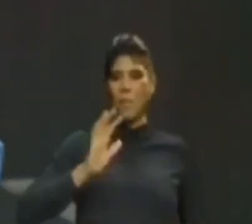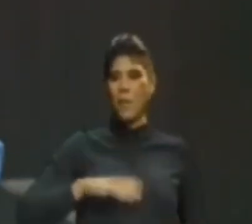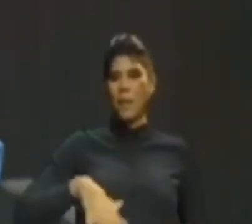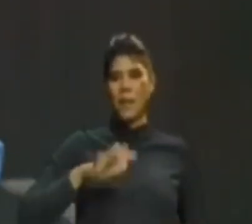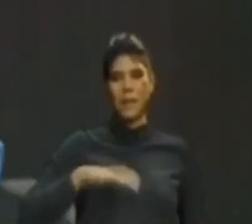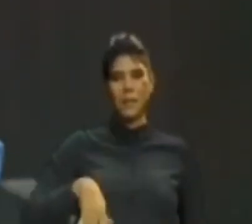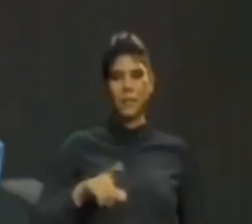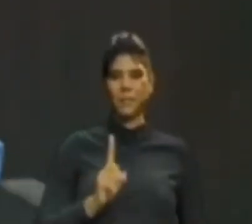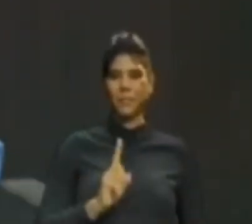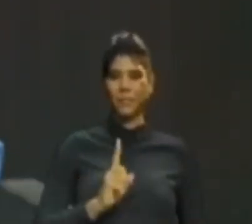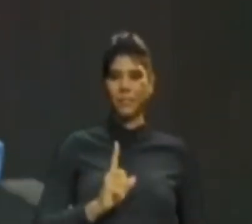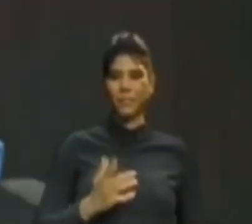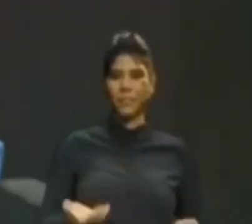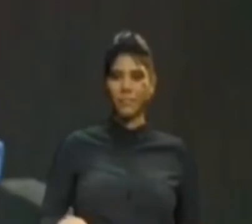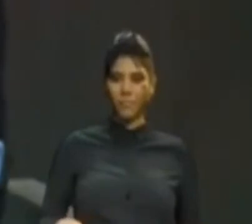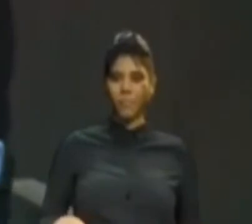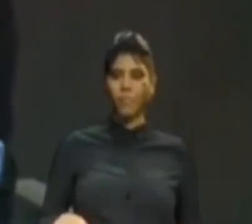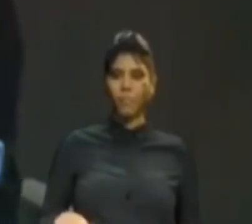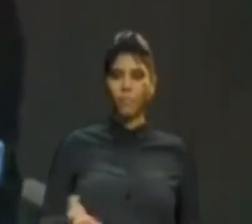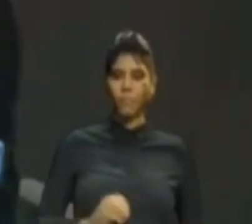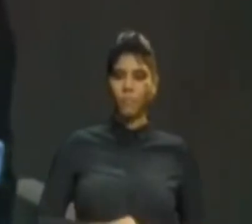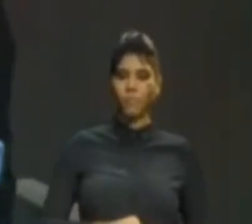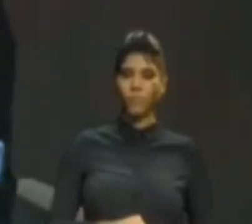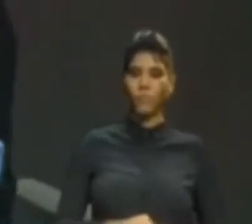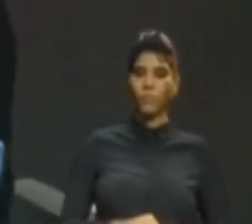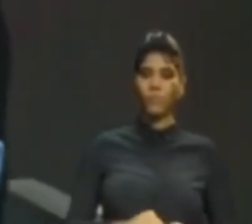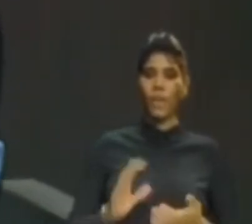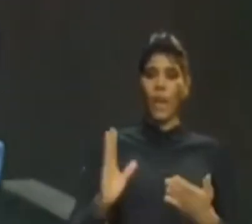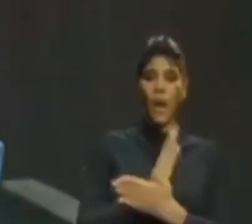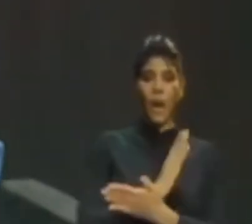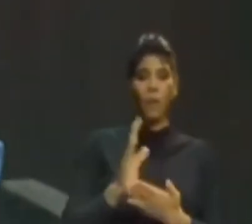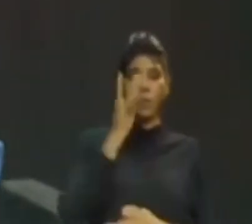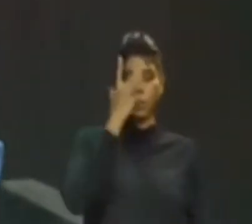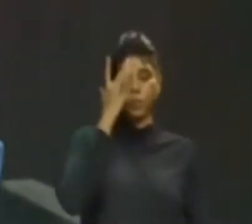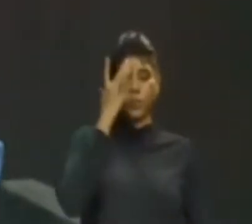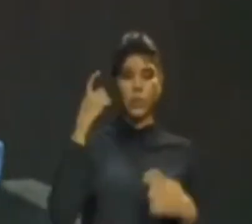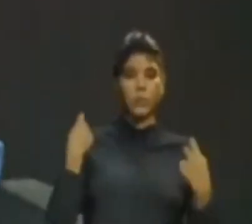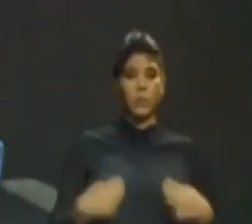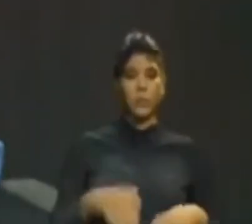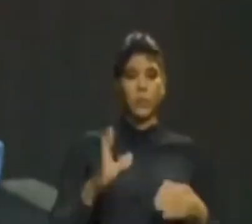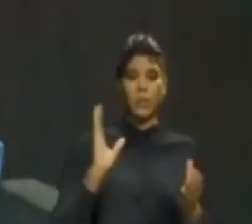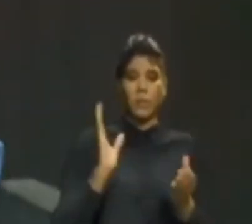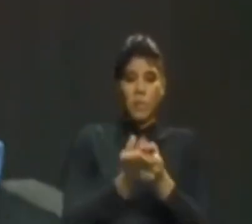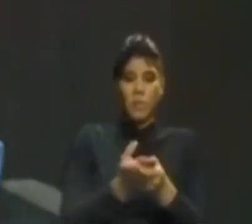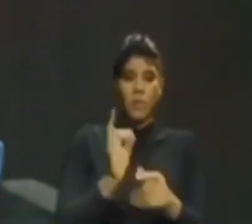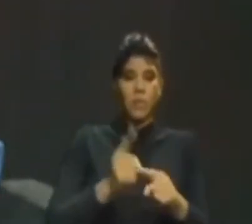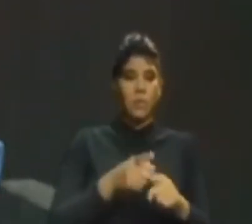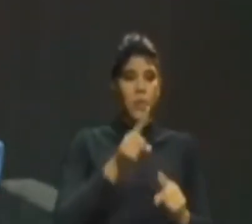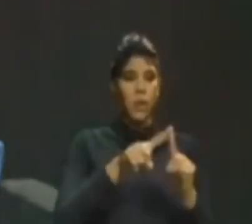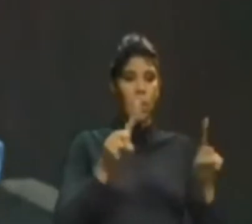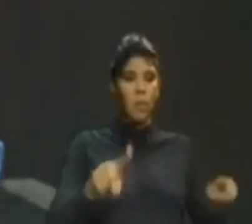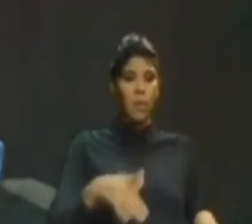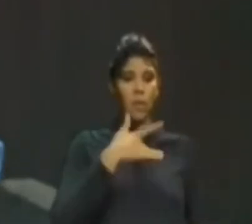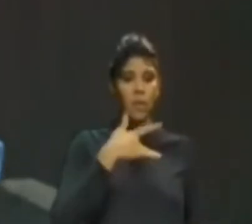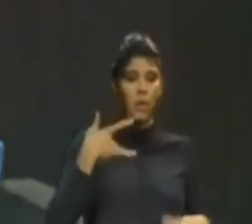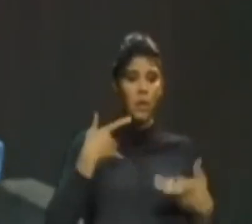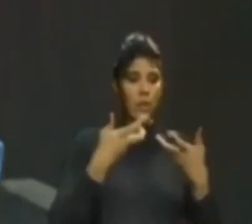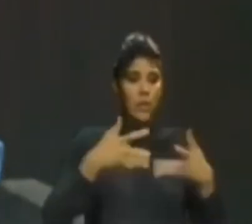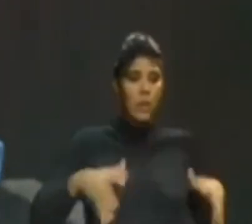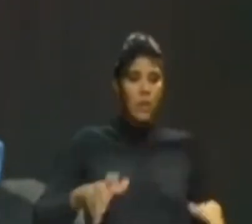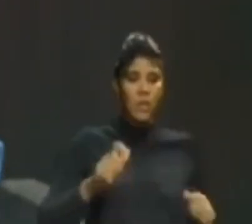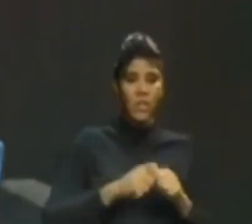planeta e quantas pessoas não tiveram que judicializar porque houve negativa de procedimento por parte do plano de